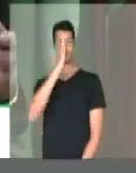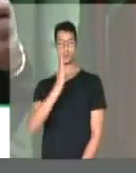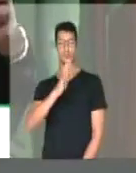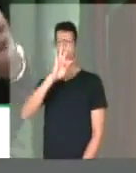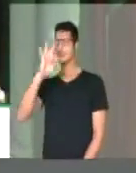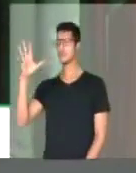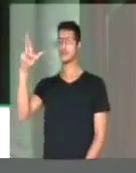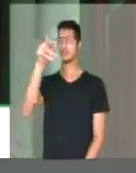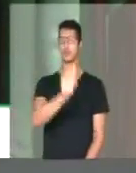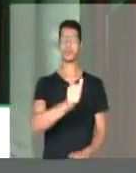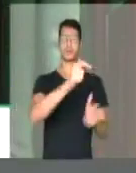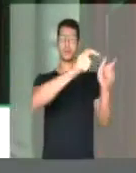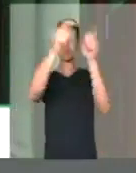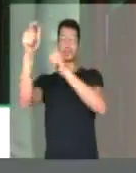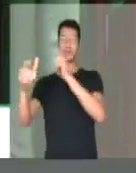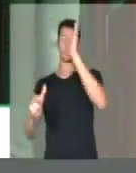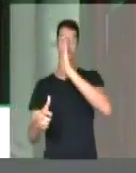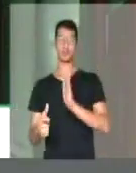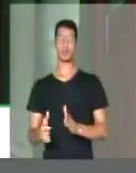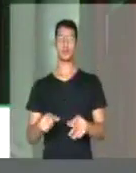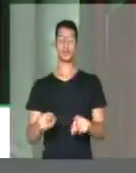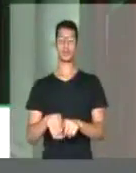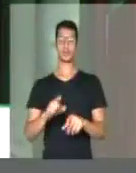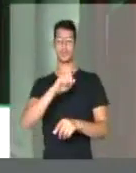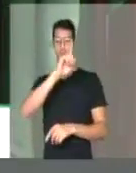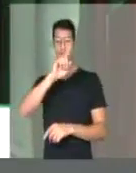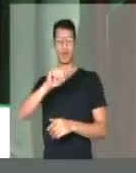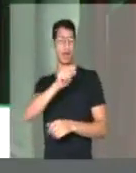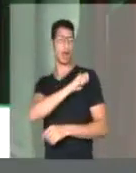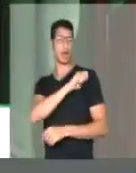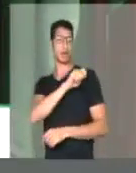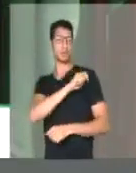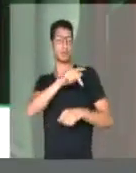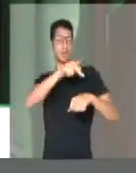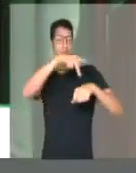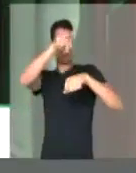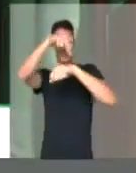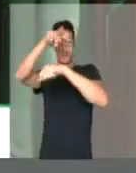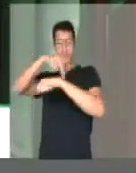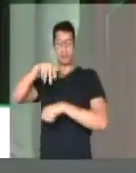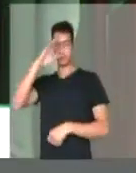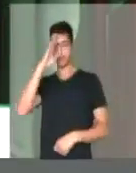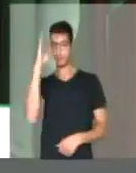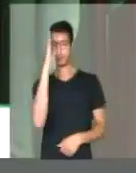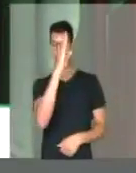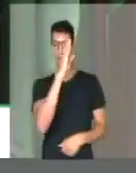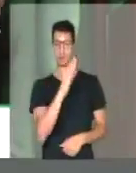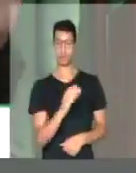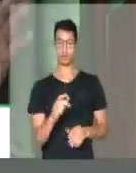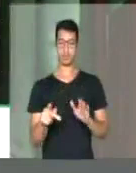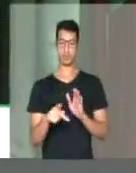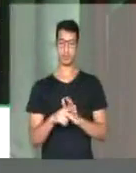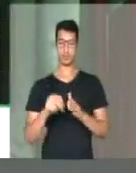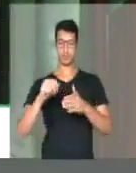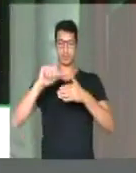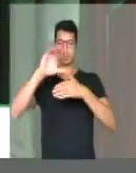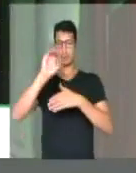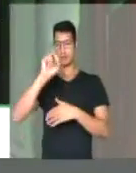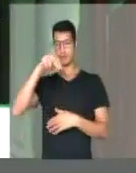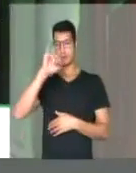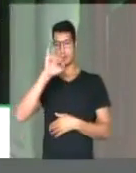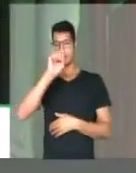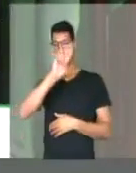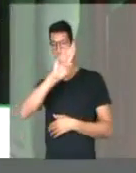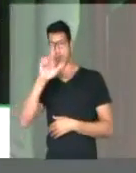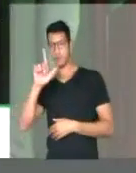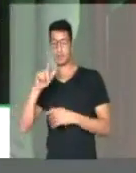de todo o território nacional e alunos de vários países, principalmente do Cone Sul, da